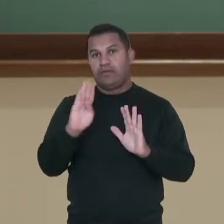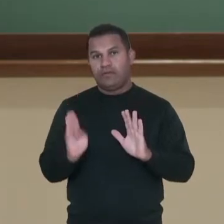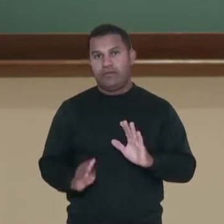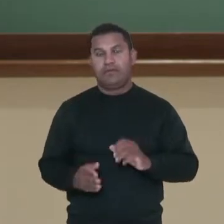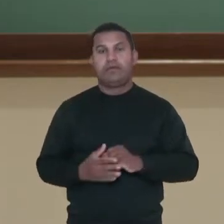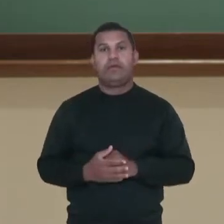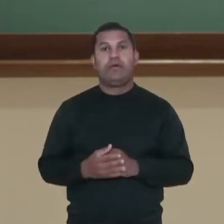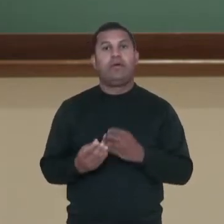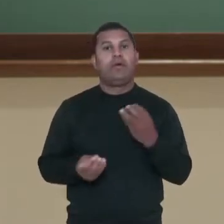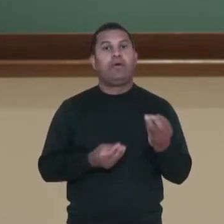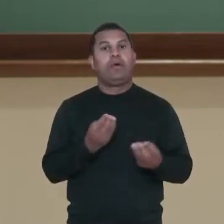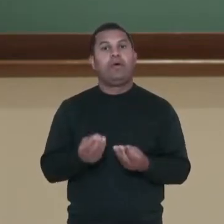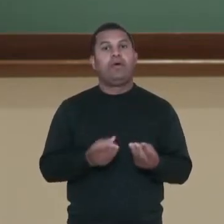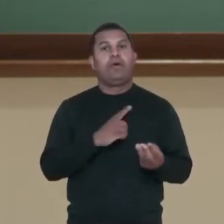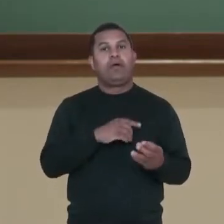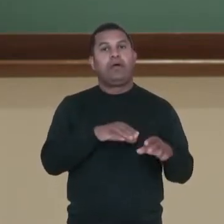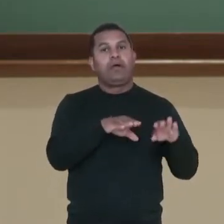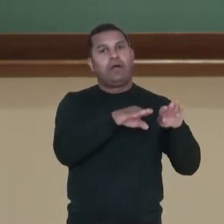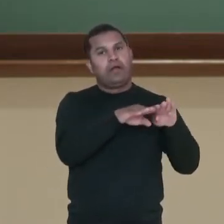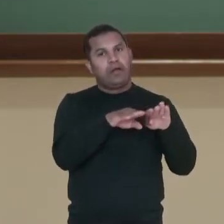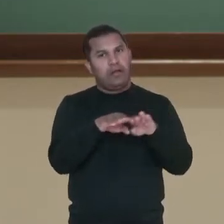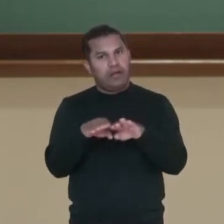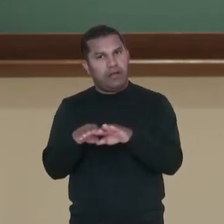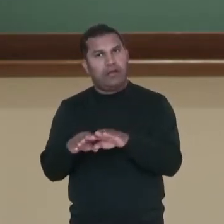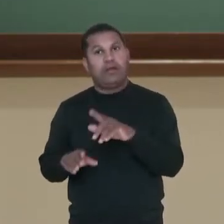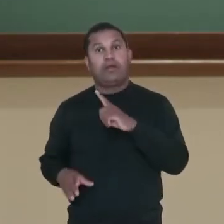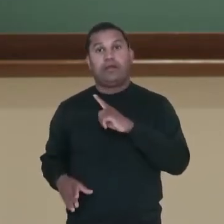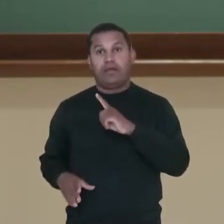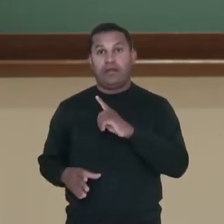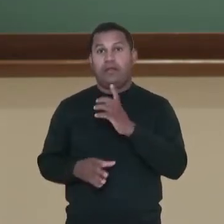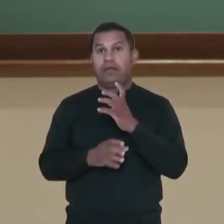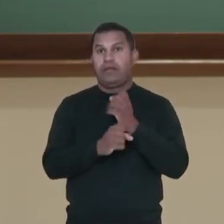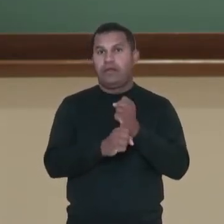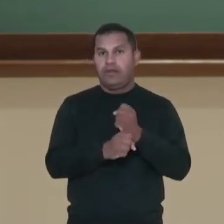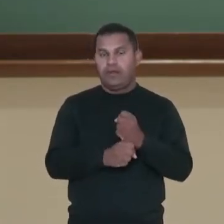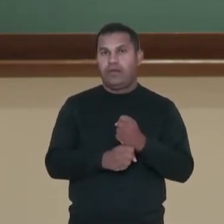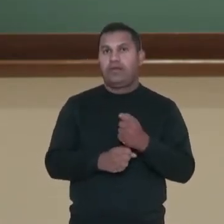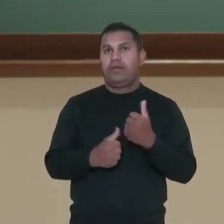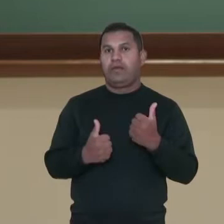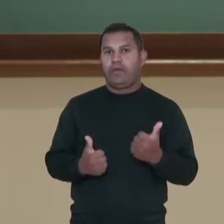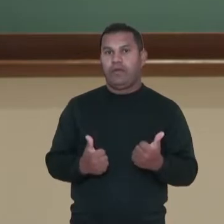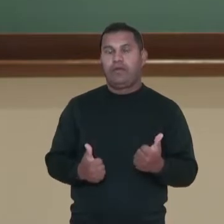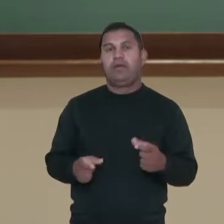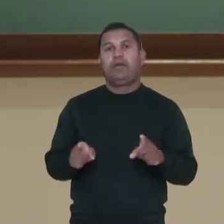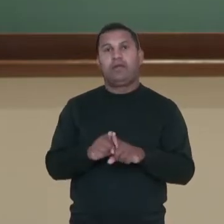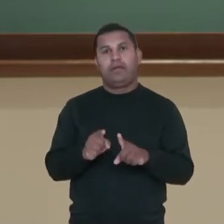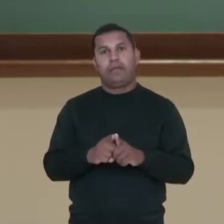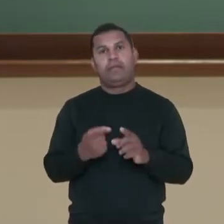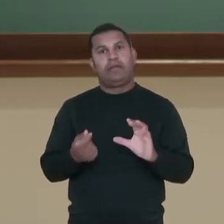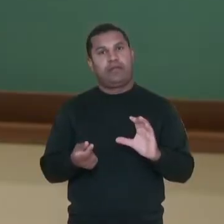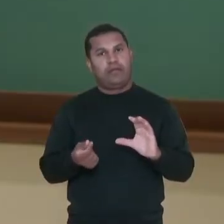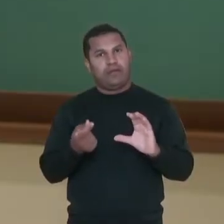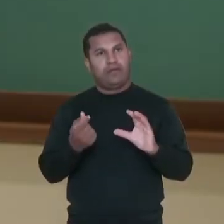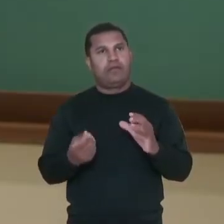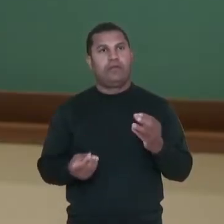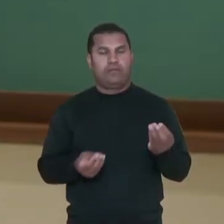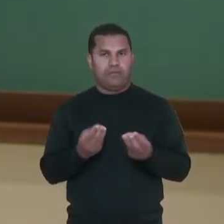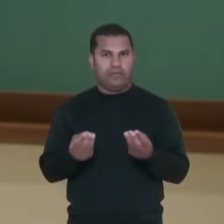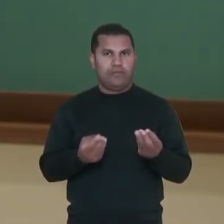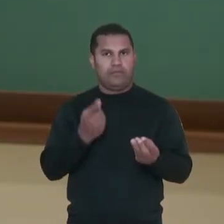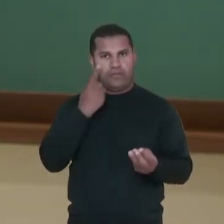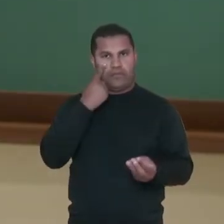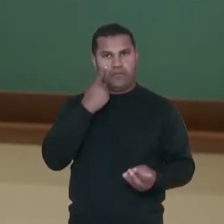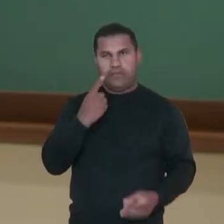evolução dessa população no Brasil quanto aos aspectos sociais e econômicos? Vamos acompanhar? Vamos lá. Olha só, para a